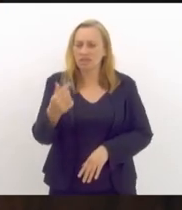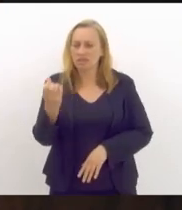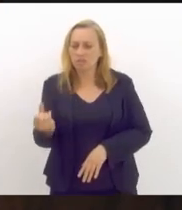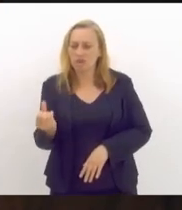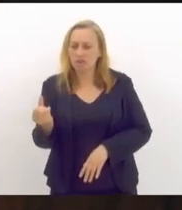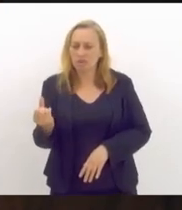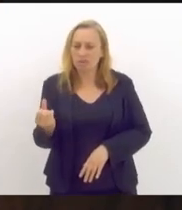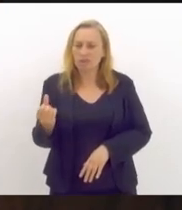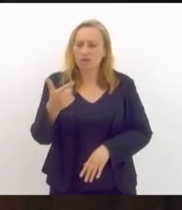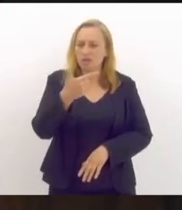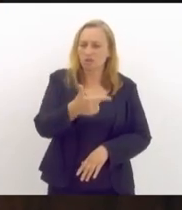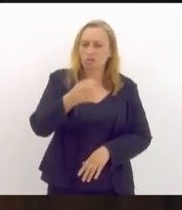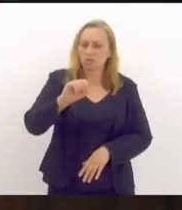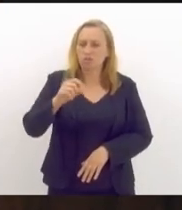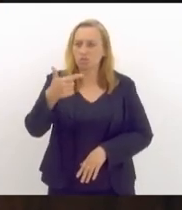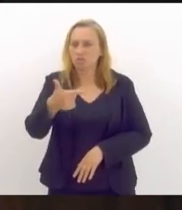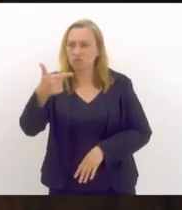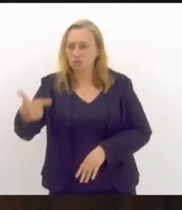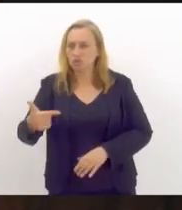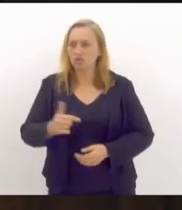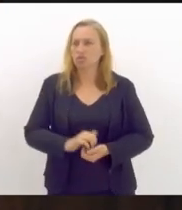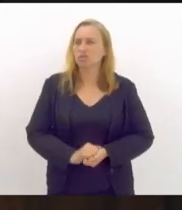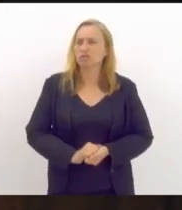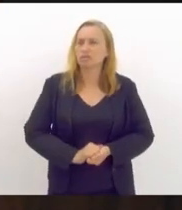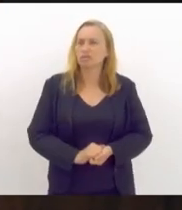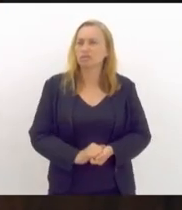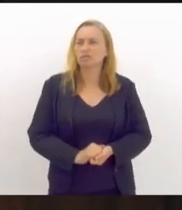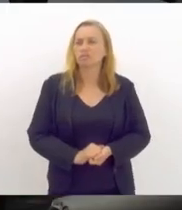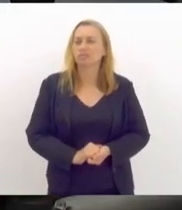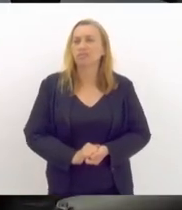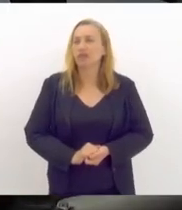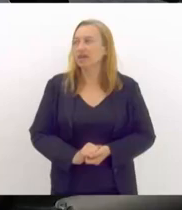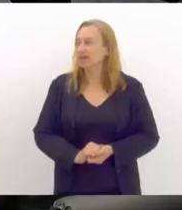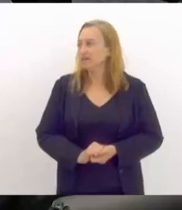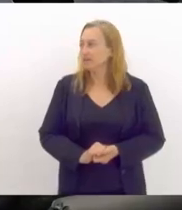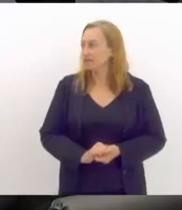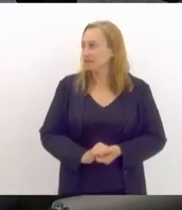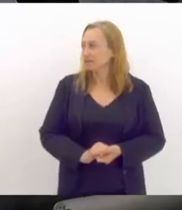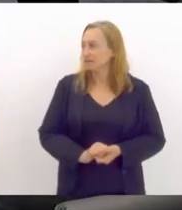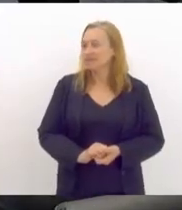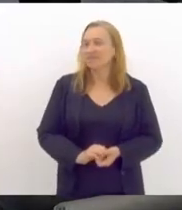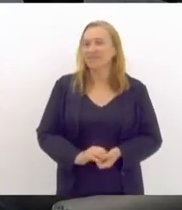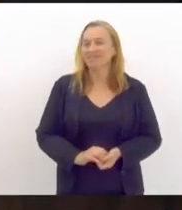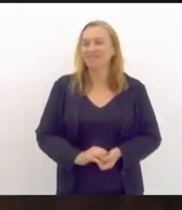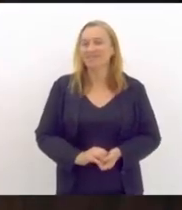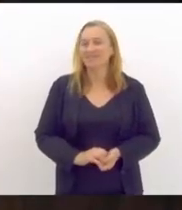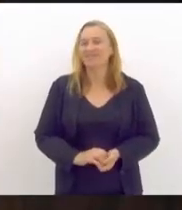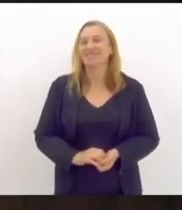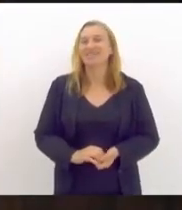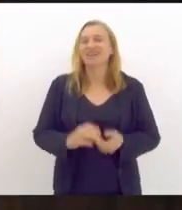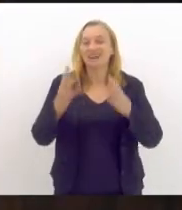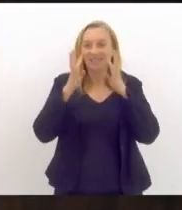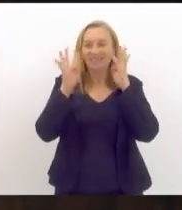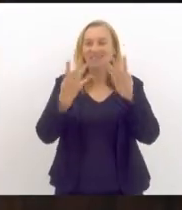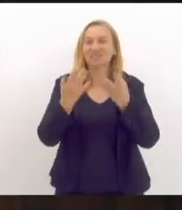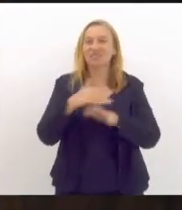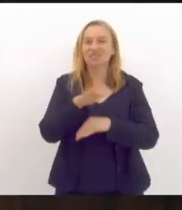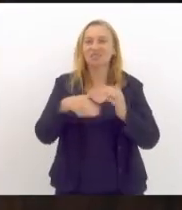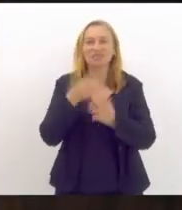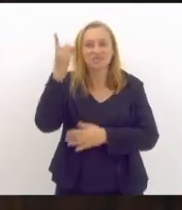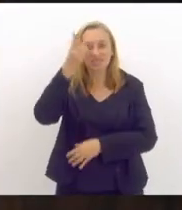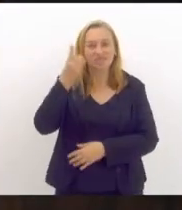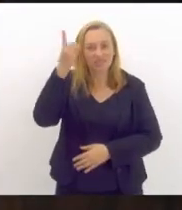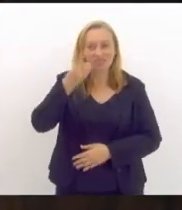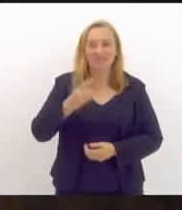de 2022 verificação só um minutinho Atenção senhores e senhoras deputadas